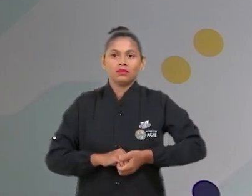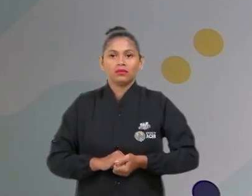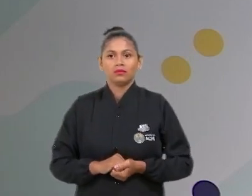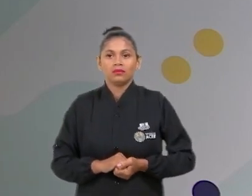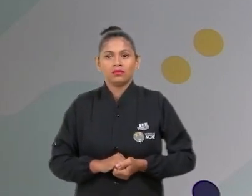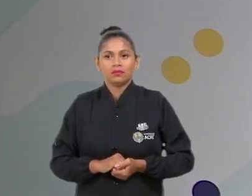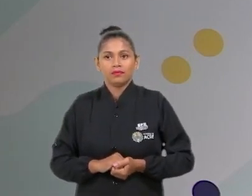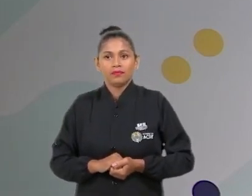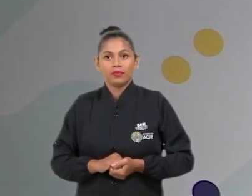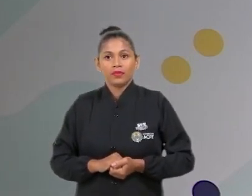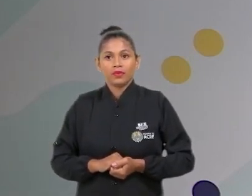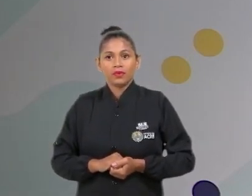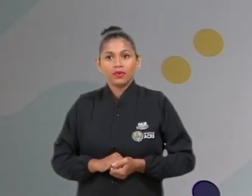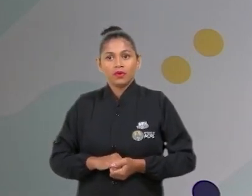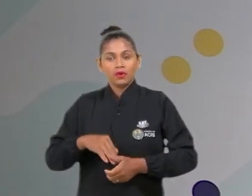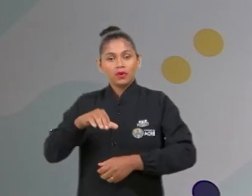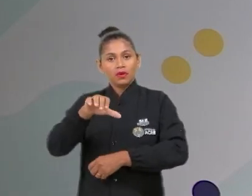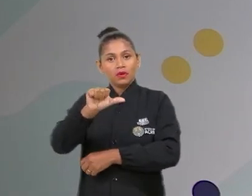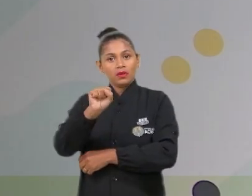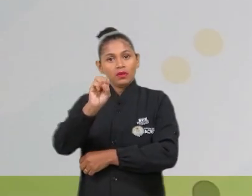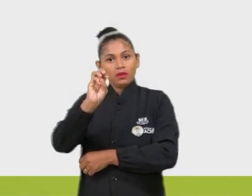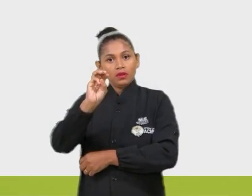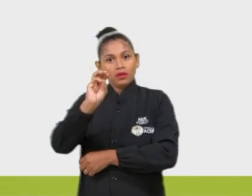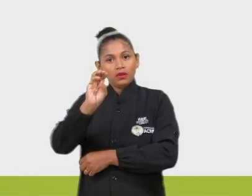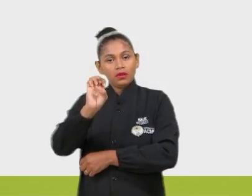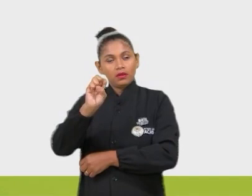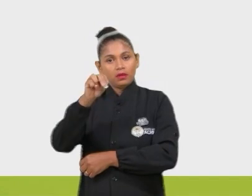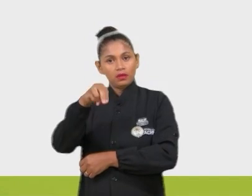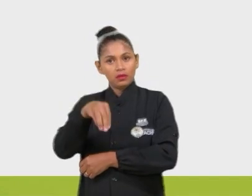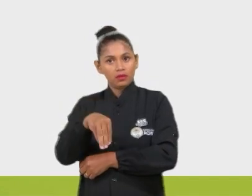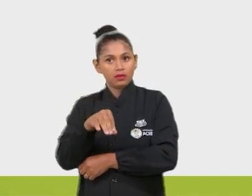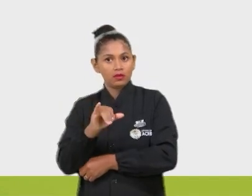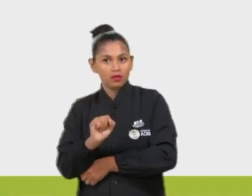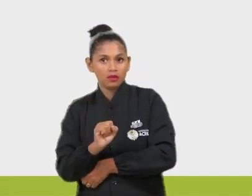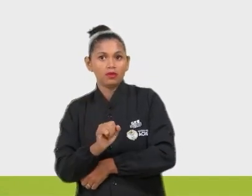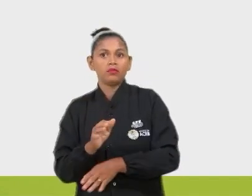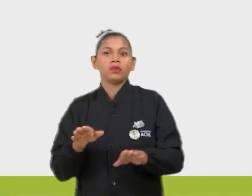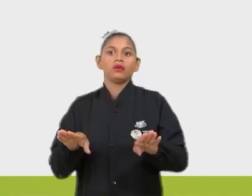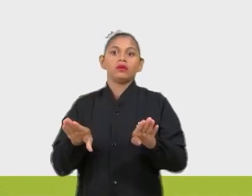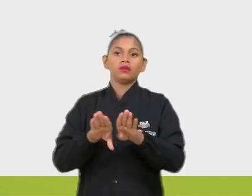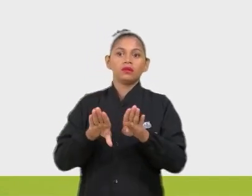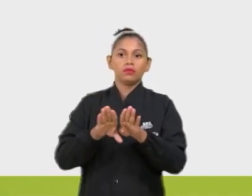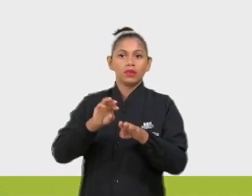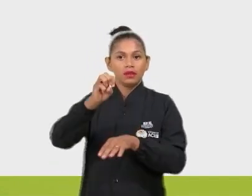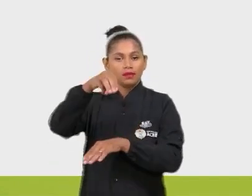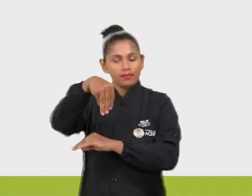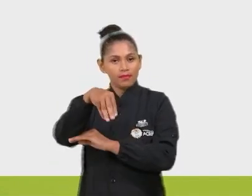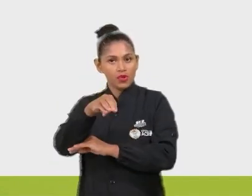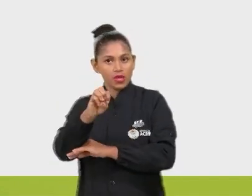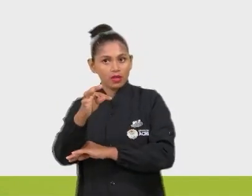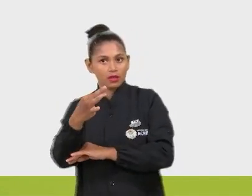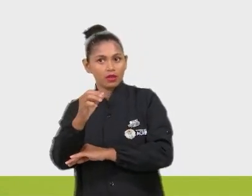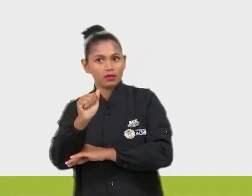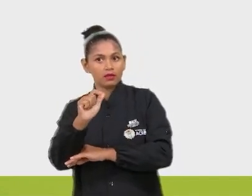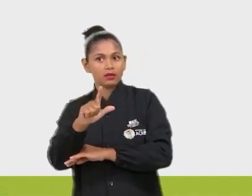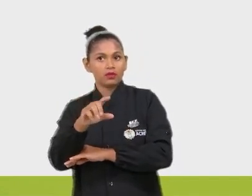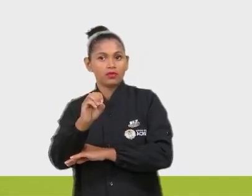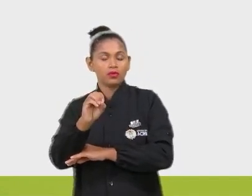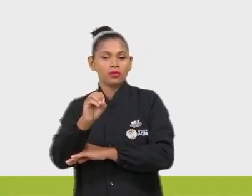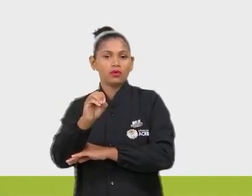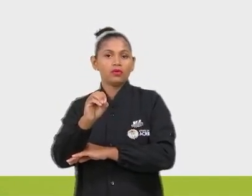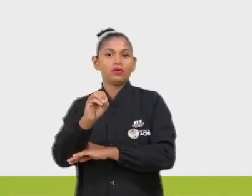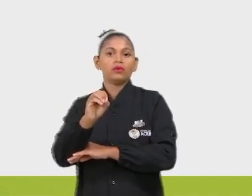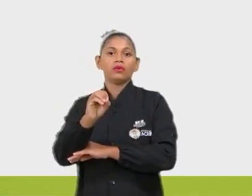Já os semimetais ou metalóides, que é aquele grupo bem pequeno, basicamente formado aí por 7